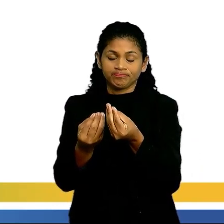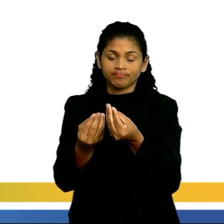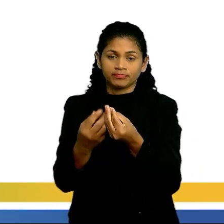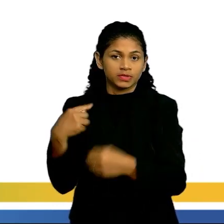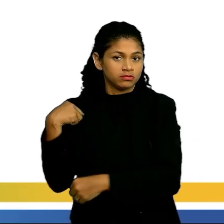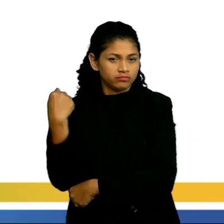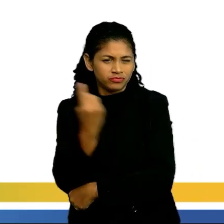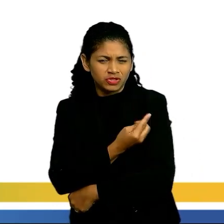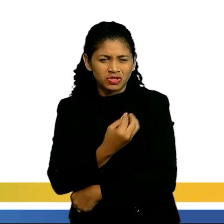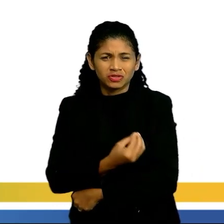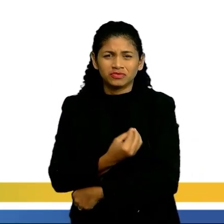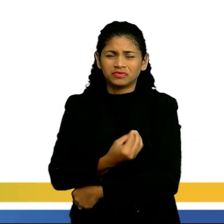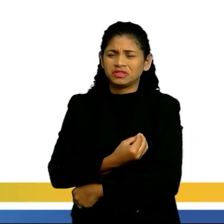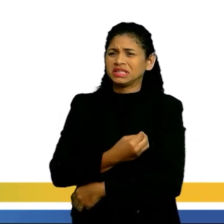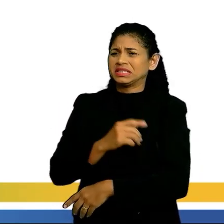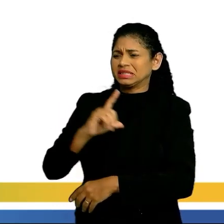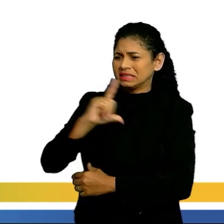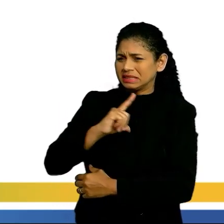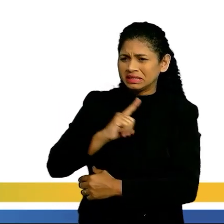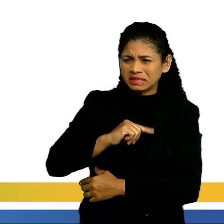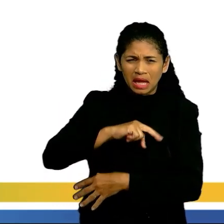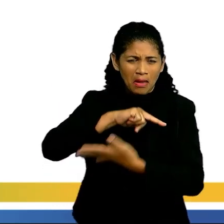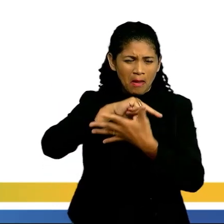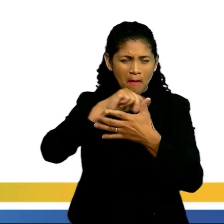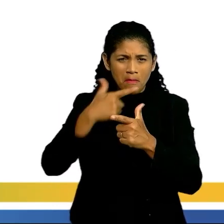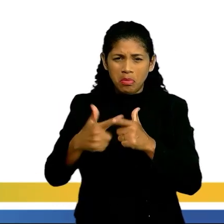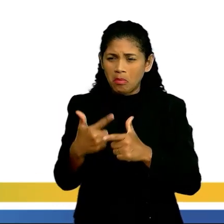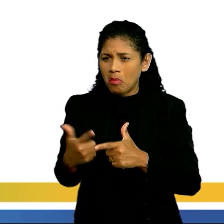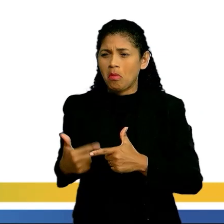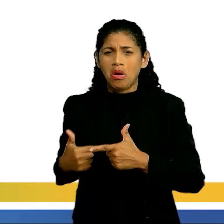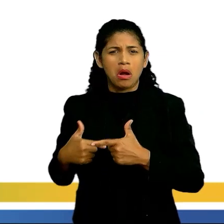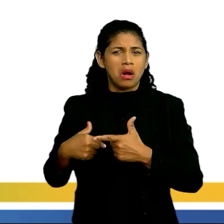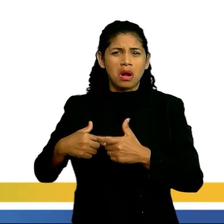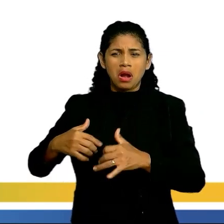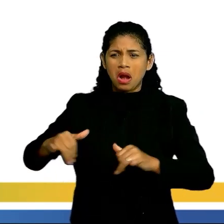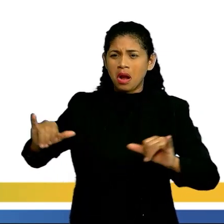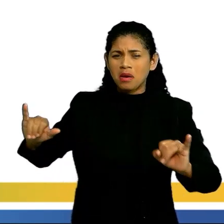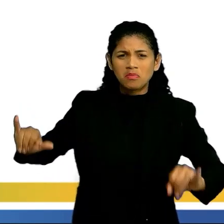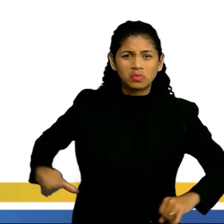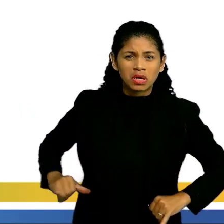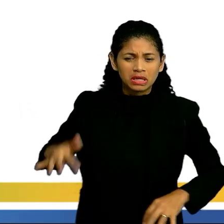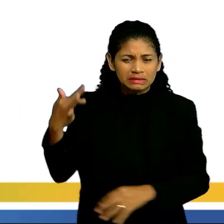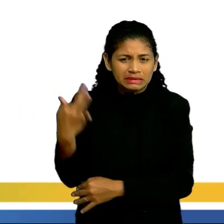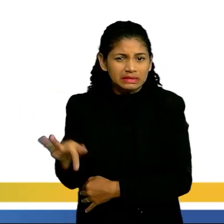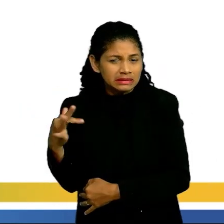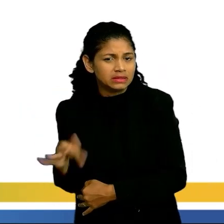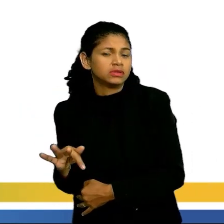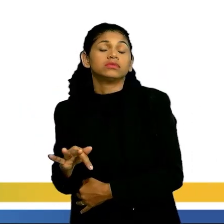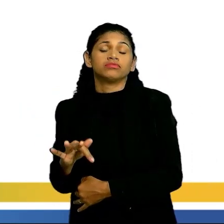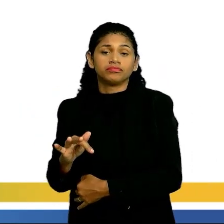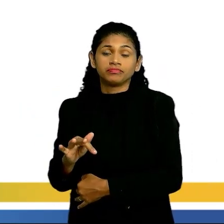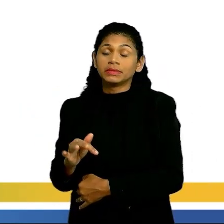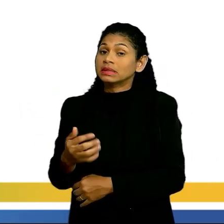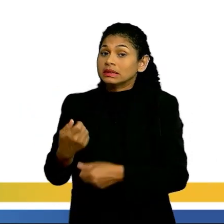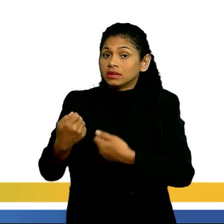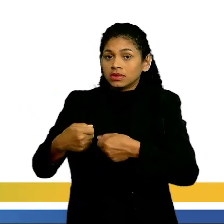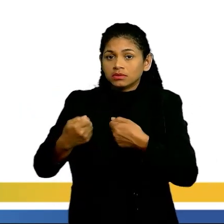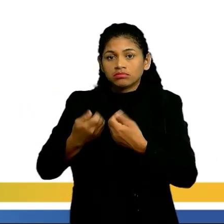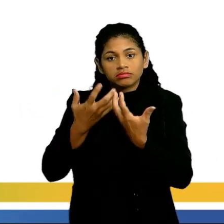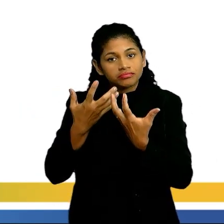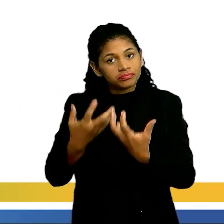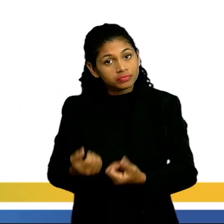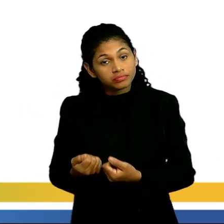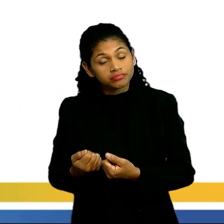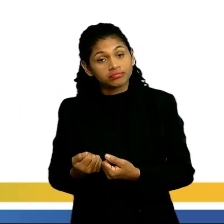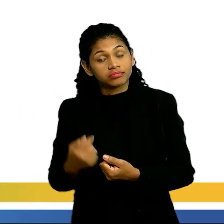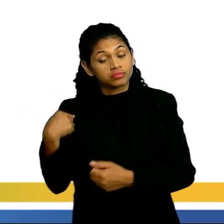nossa vida é cheia de dor, é cheia de angústia, é cheia de náuseas, né? E a gente tem que aceitar isso. A gente tem que aceitar que nós somos como